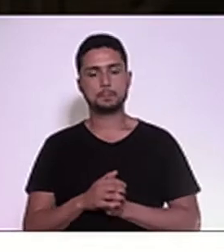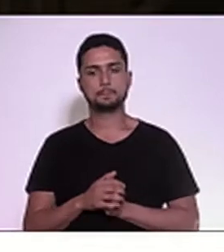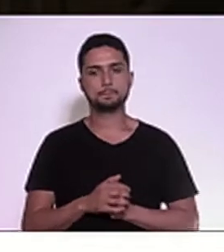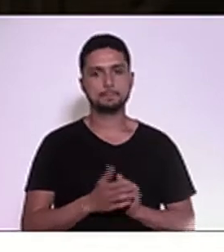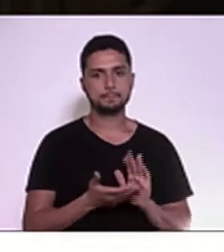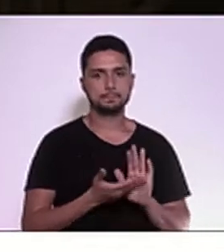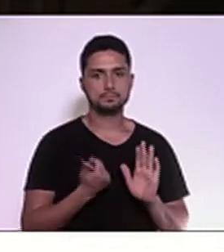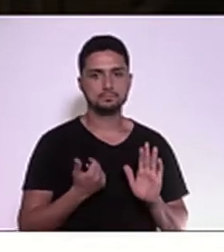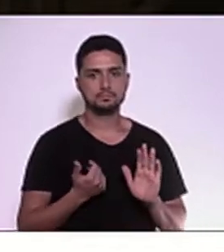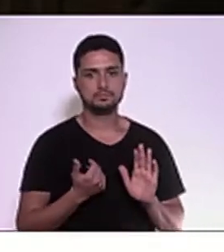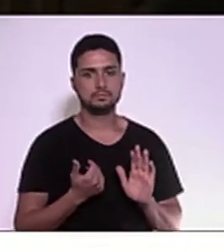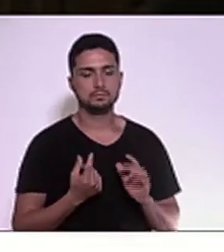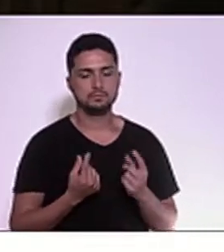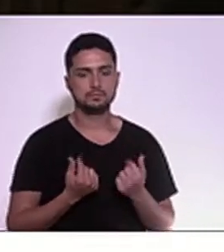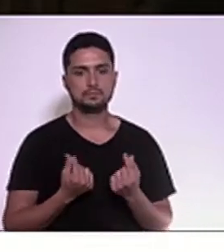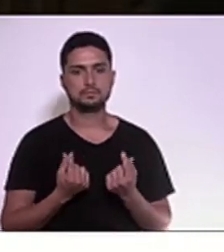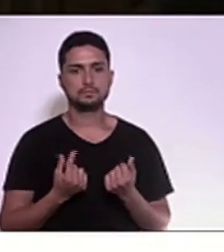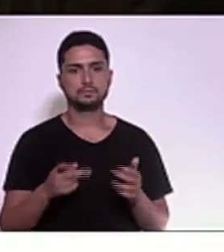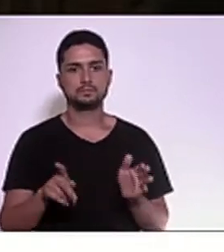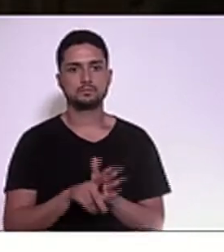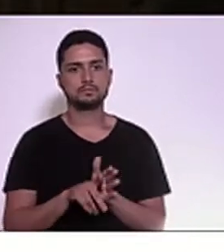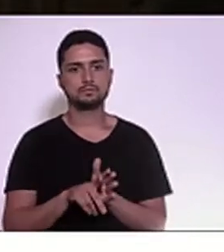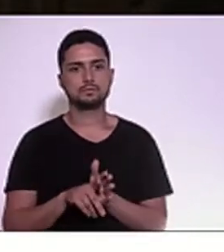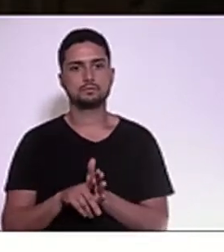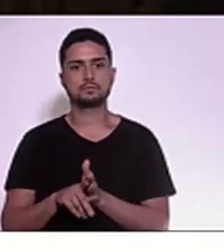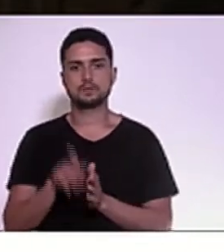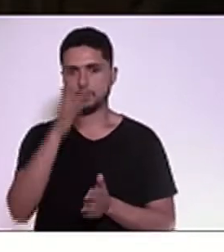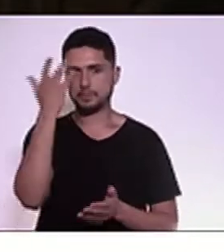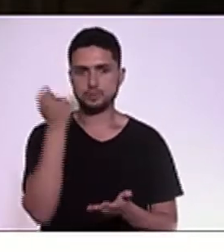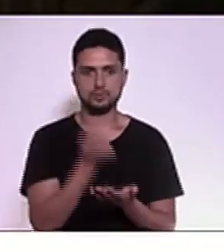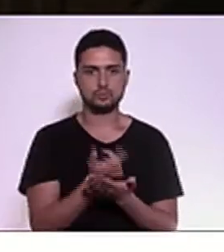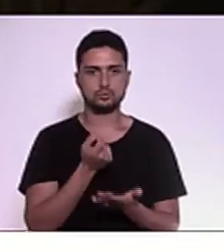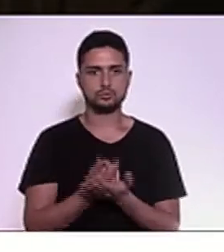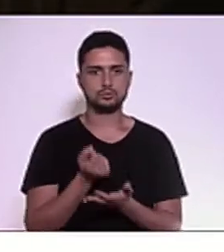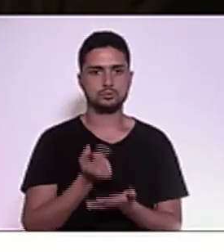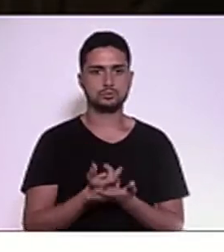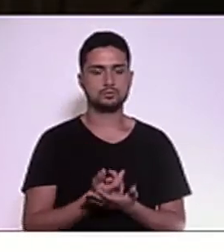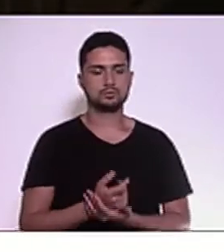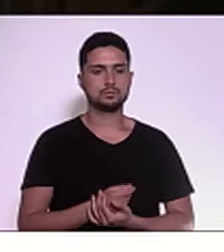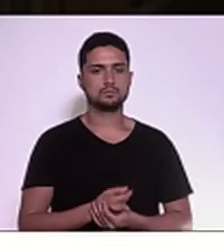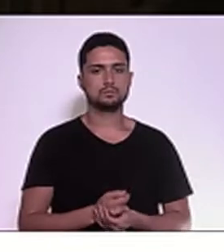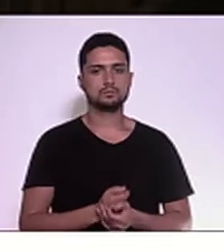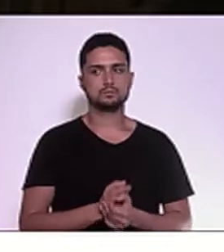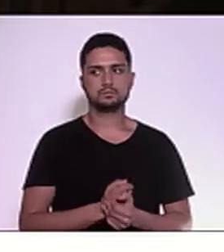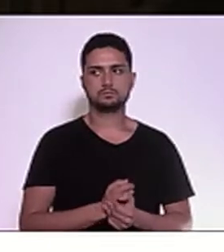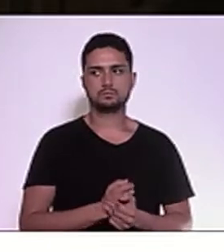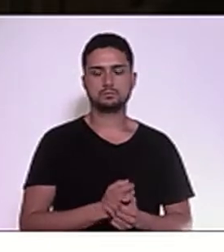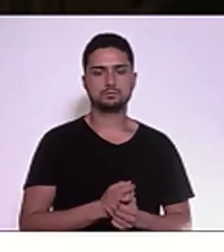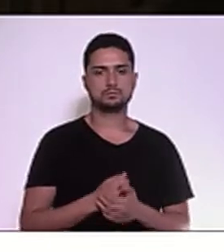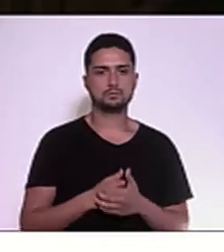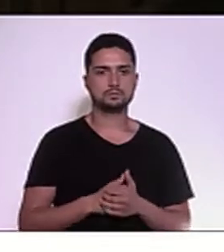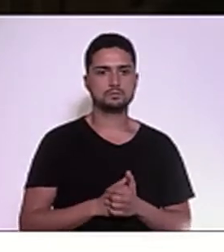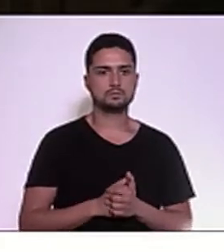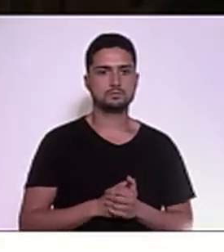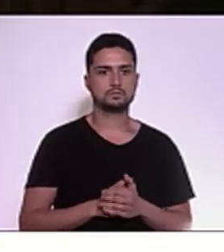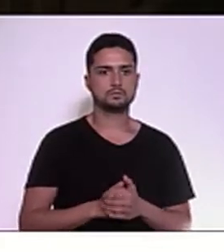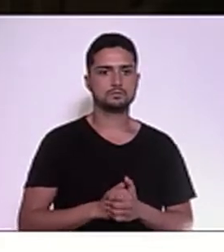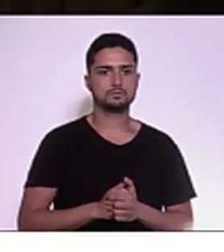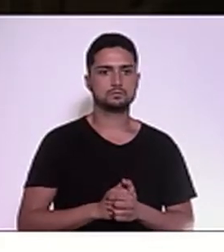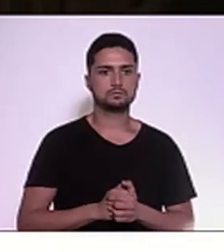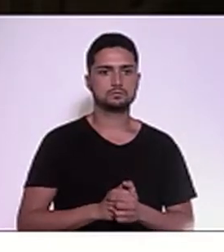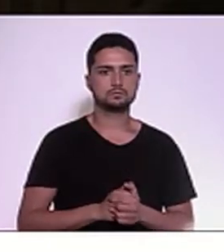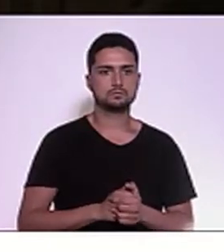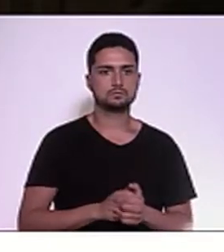expressiva dos recursos que integram este fundo destinado à proteção da